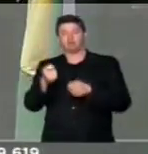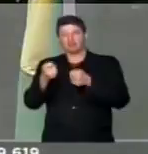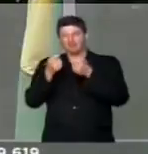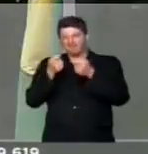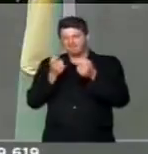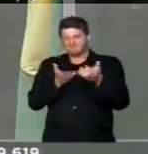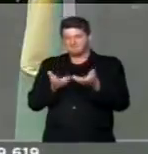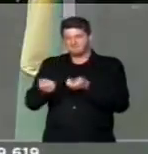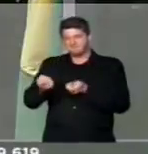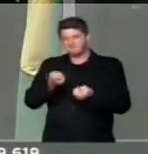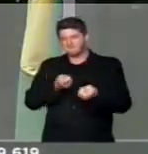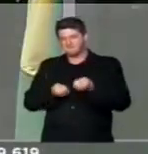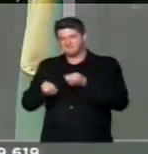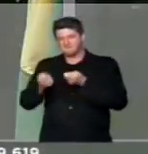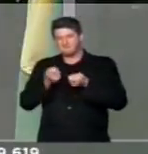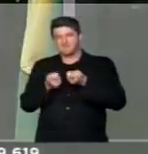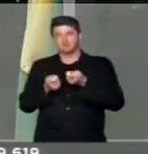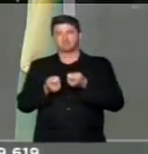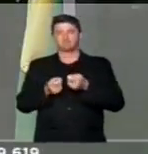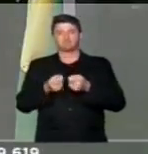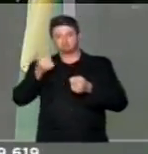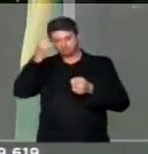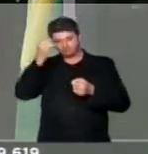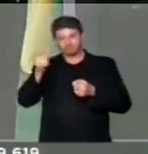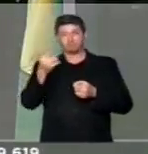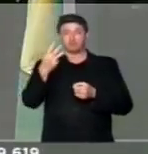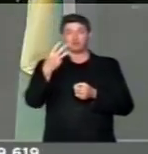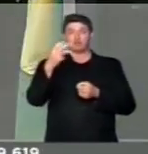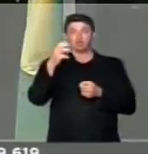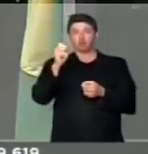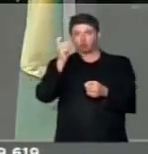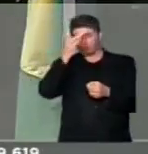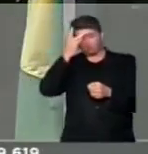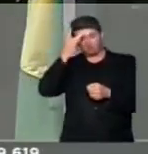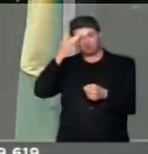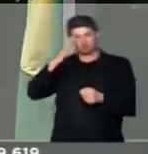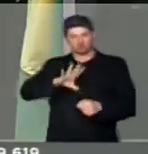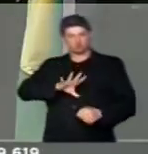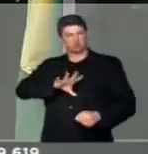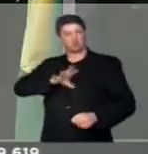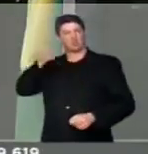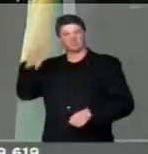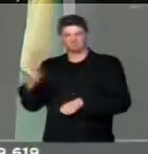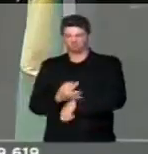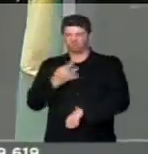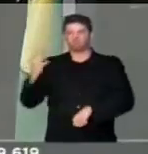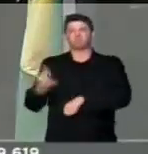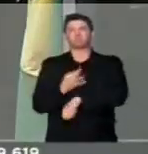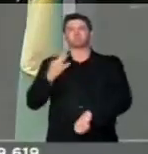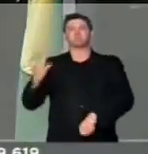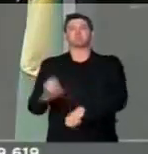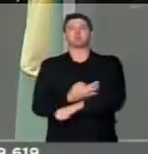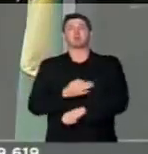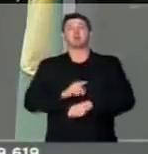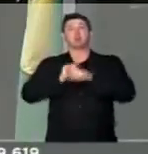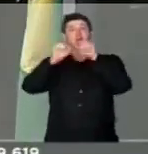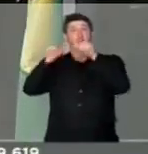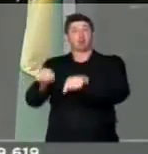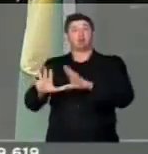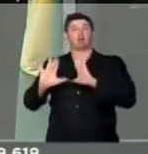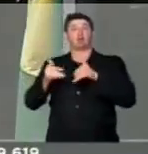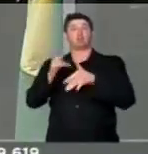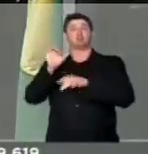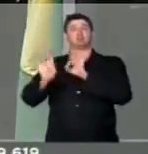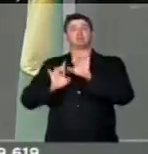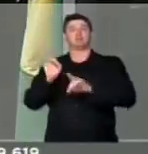tudo inibir esses 38 bravos resistentes que na comissão